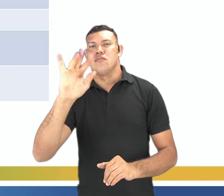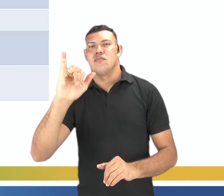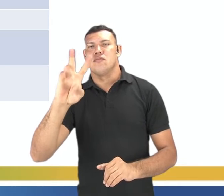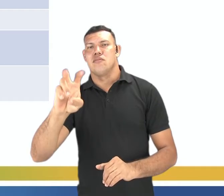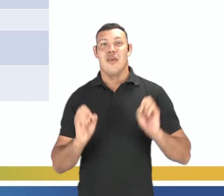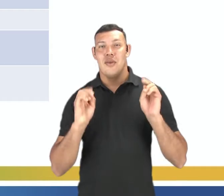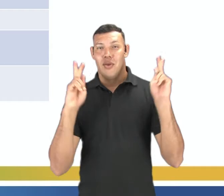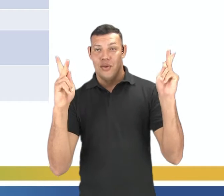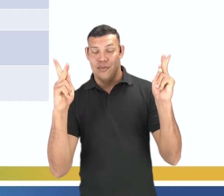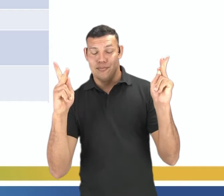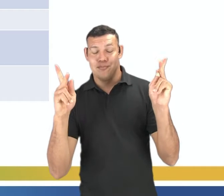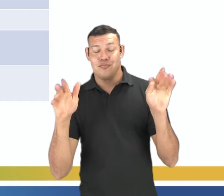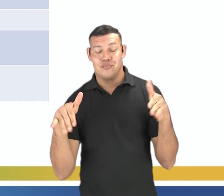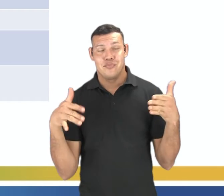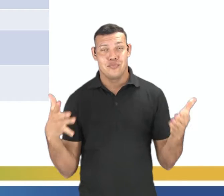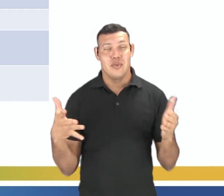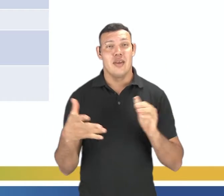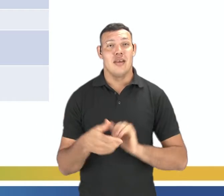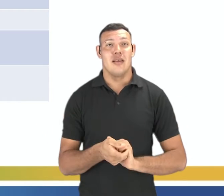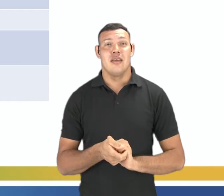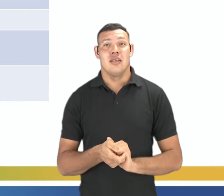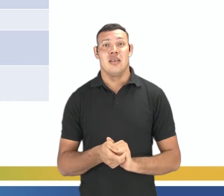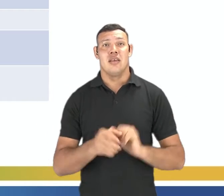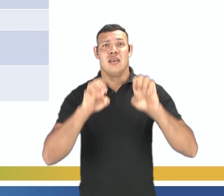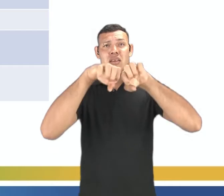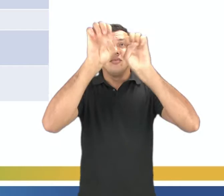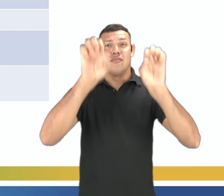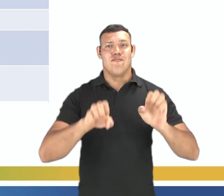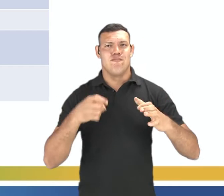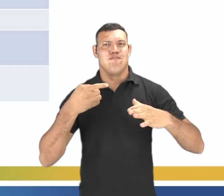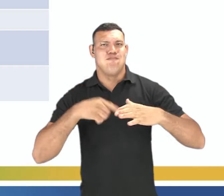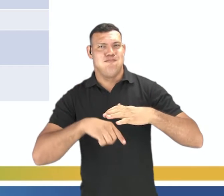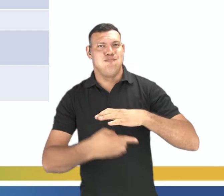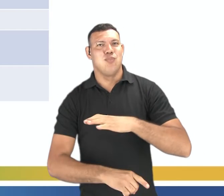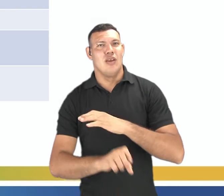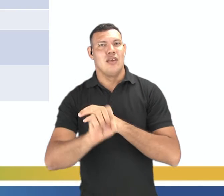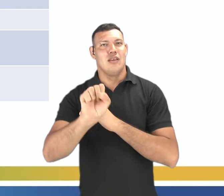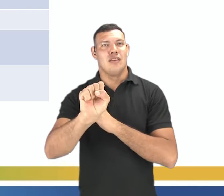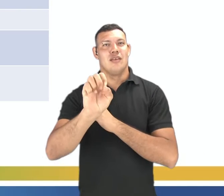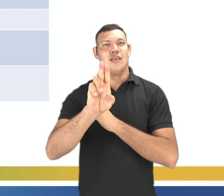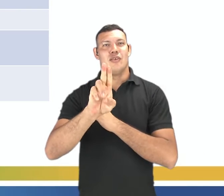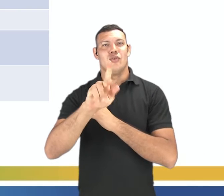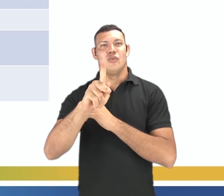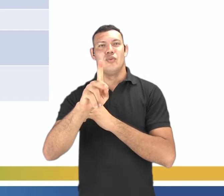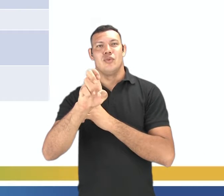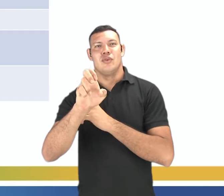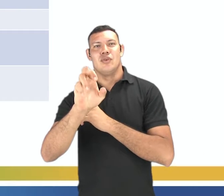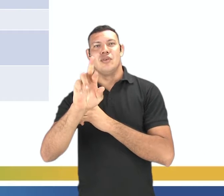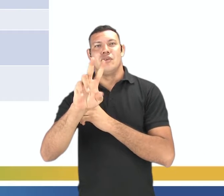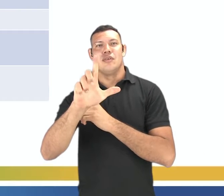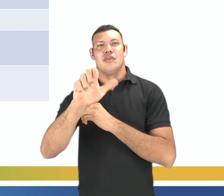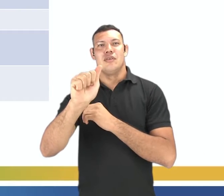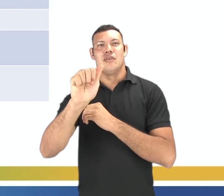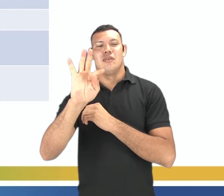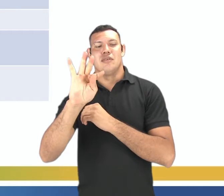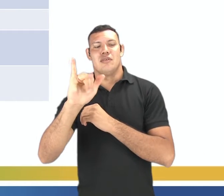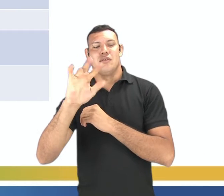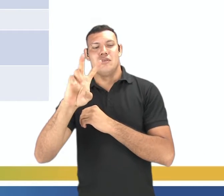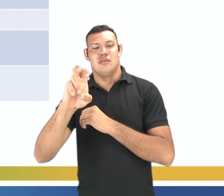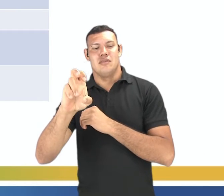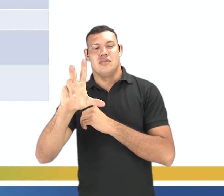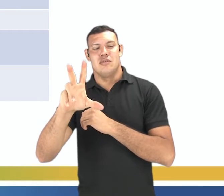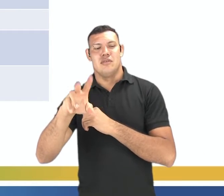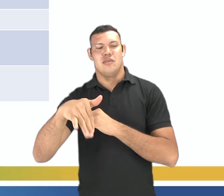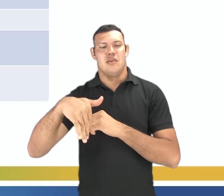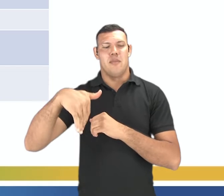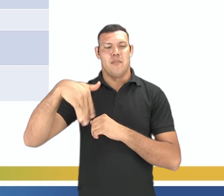Ok, então vamos agora à estrutura mais aprofundada do superlativo. Então, para short adjectives,